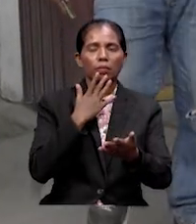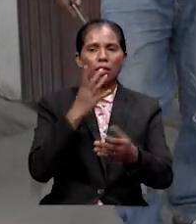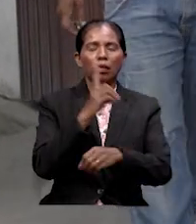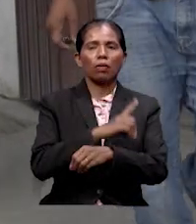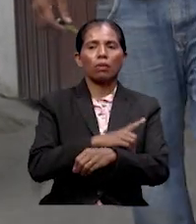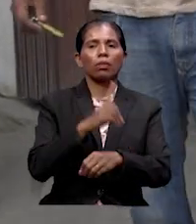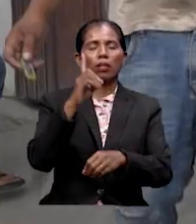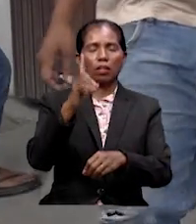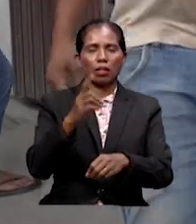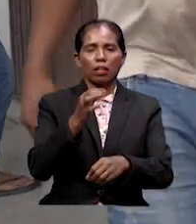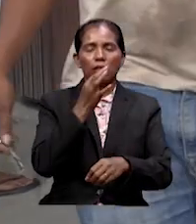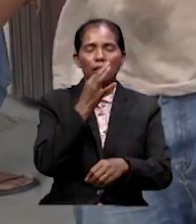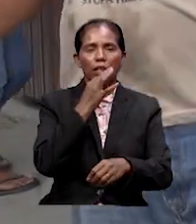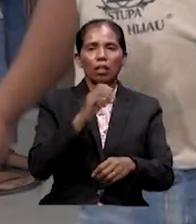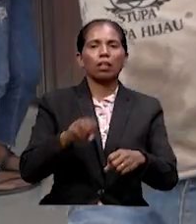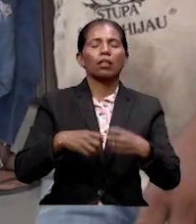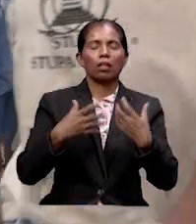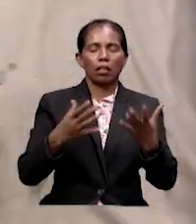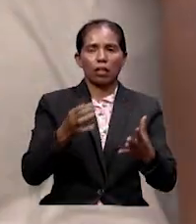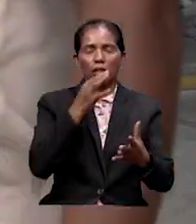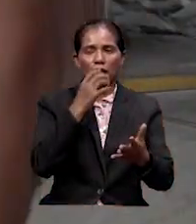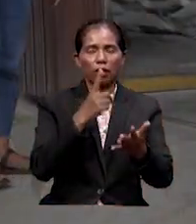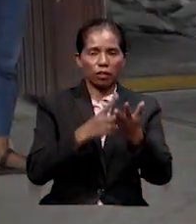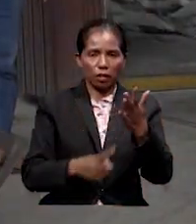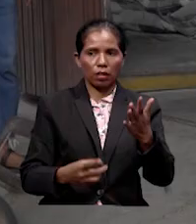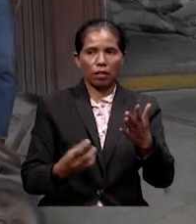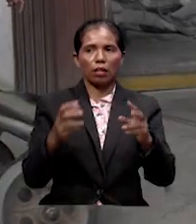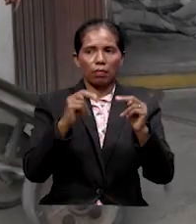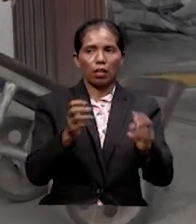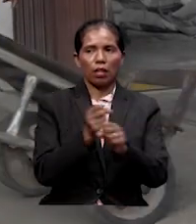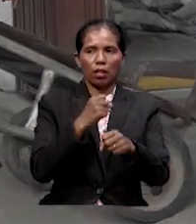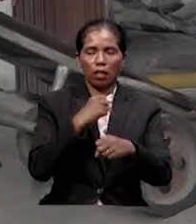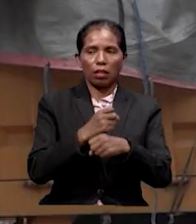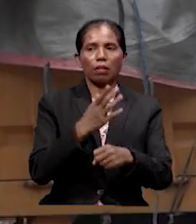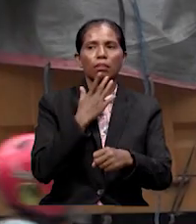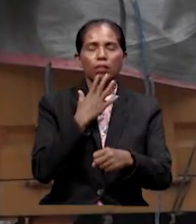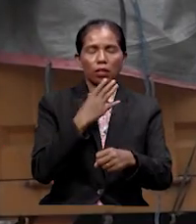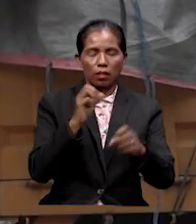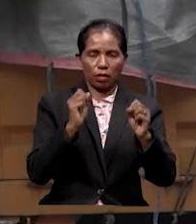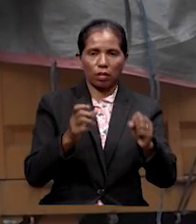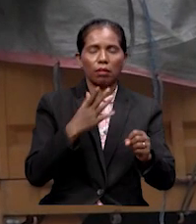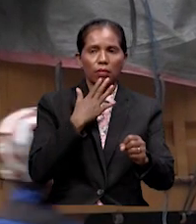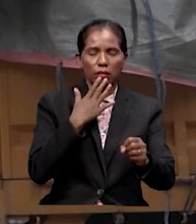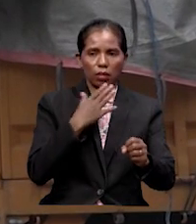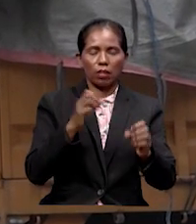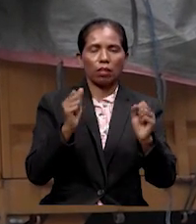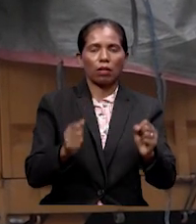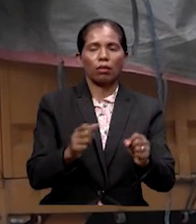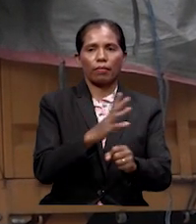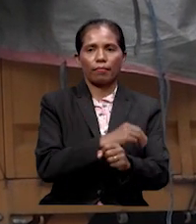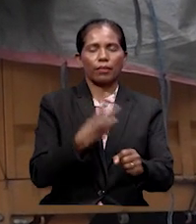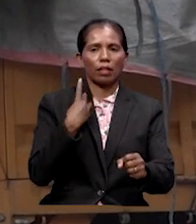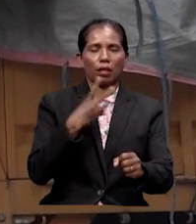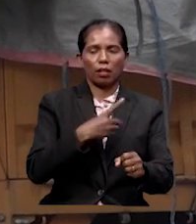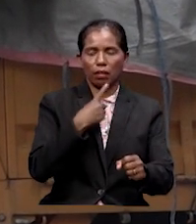ne grama ne hira ai han sai da det han sai da det mak bel produce mus midar além de mas midar rasik ho minum mansira ho